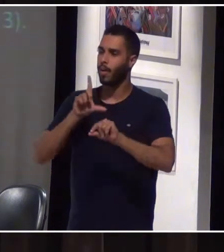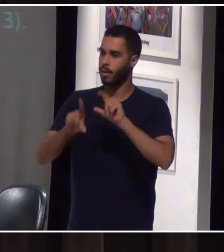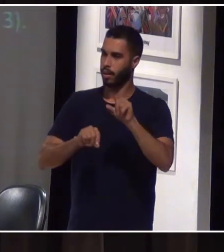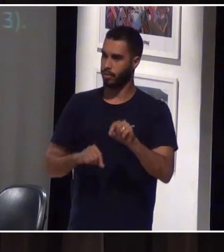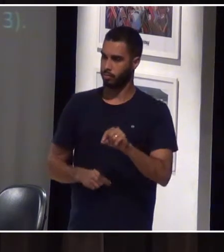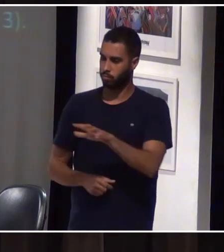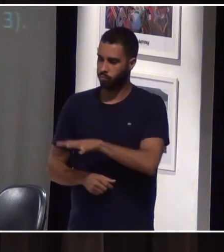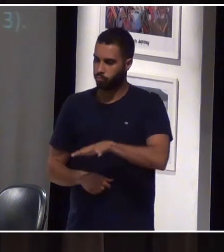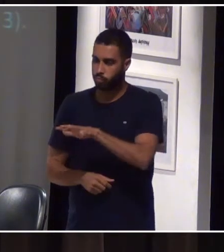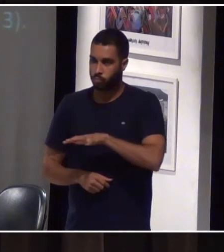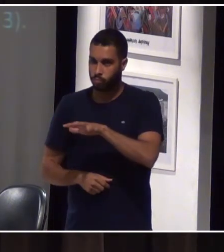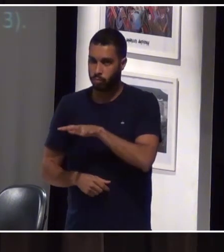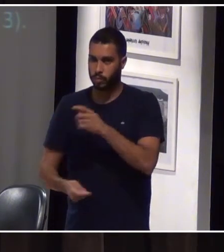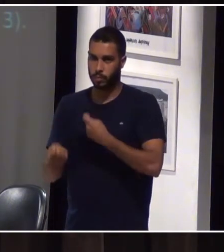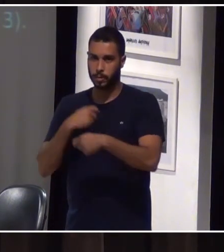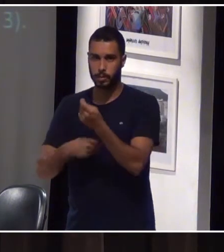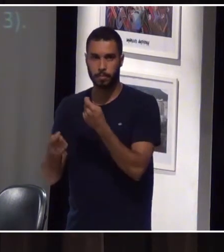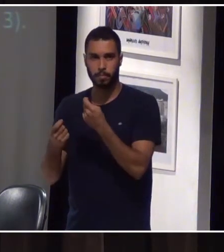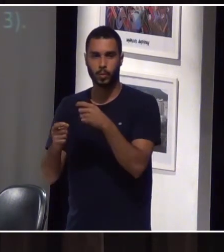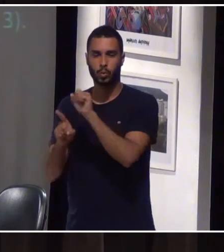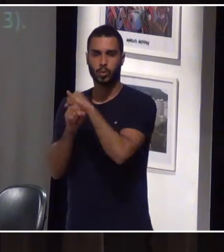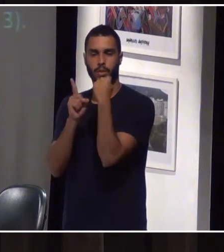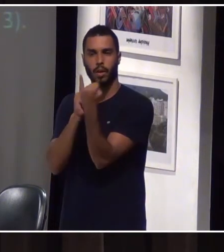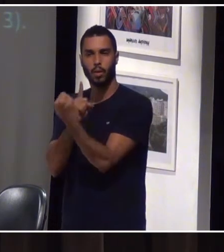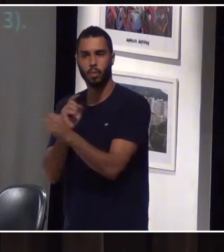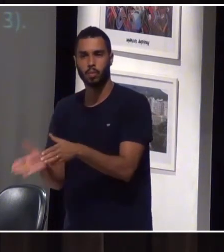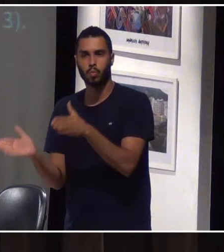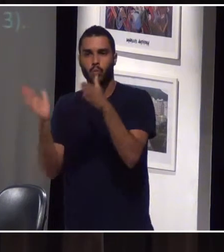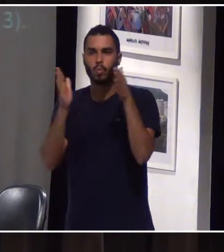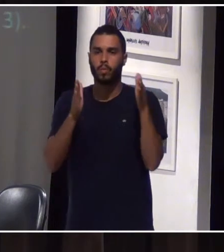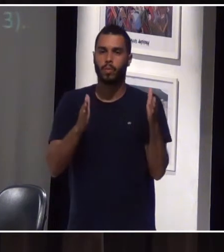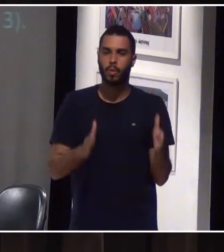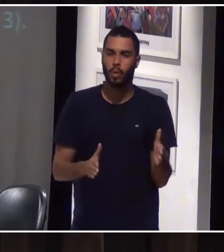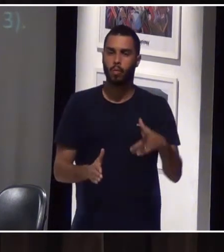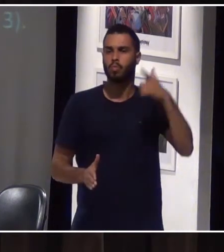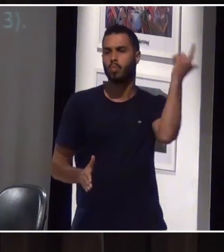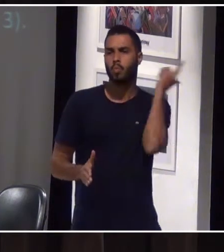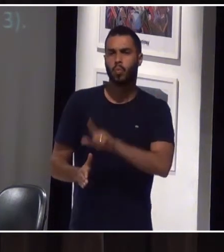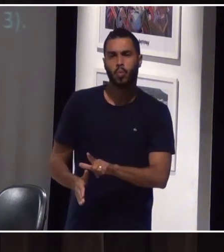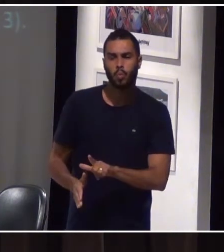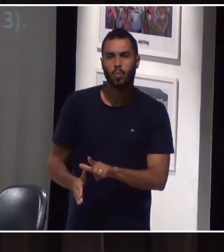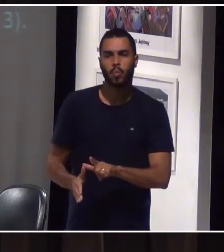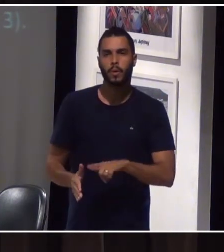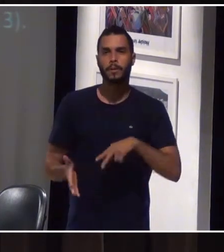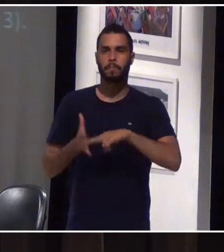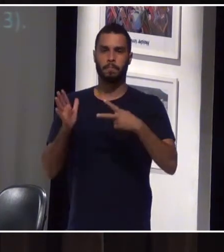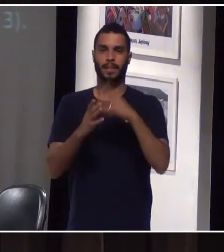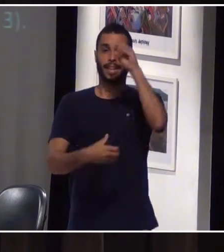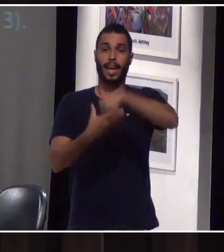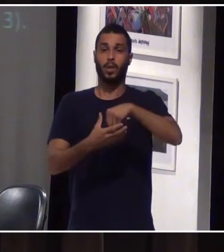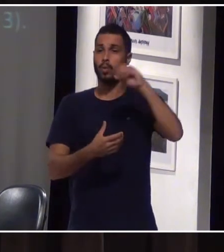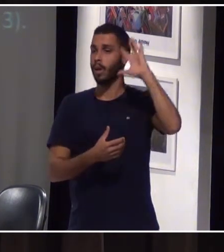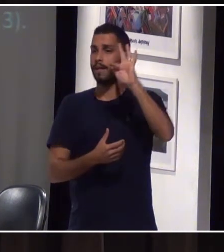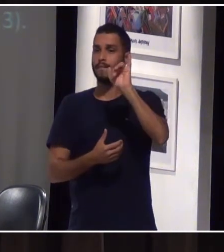âmbito estritamente econômico e social, ganhando um significado dentro da filosofia, quando o ser humano